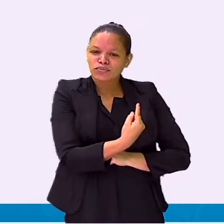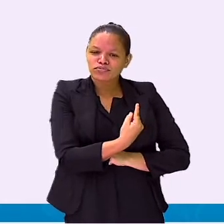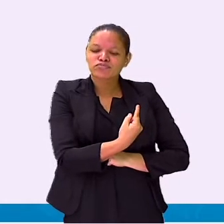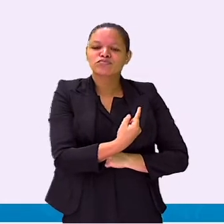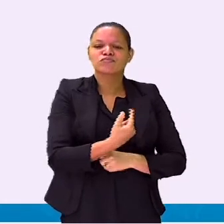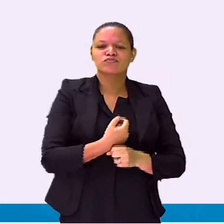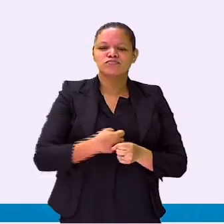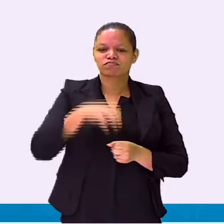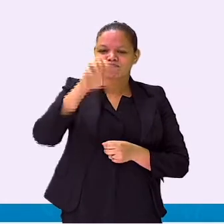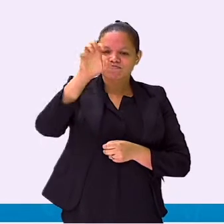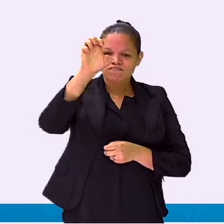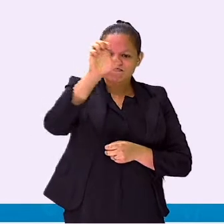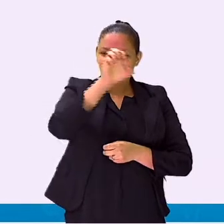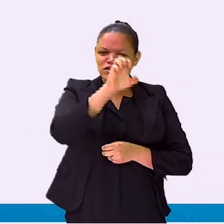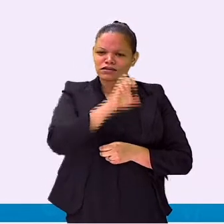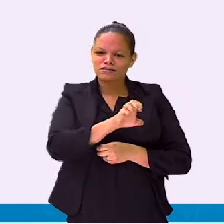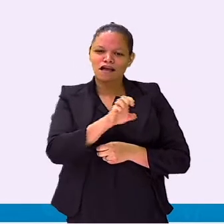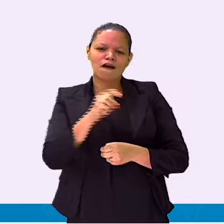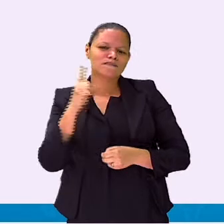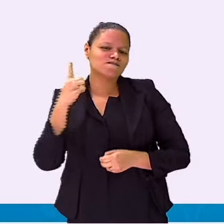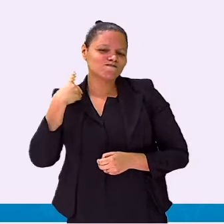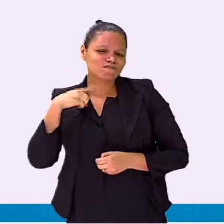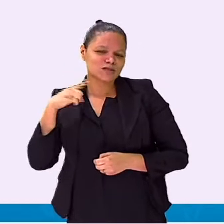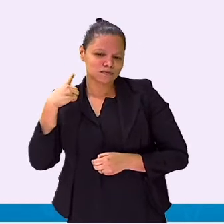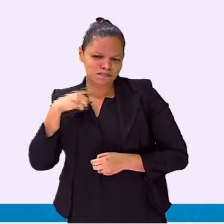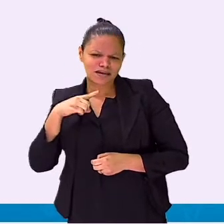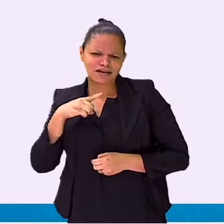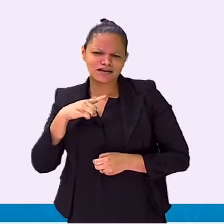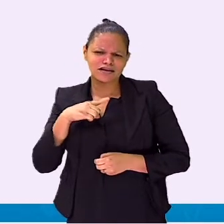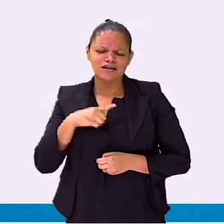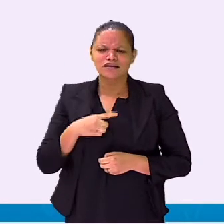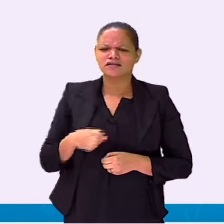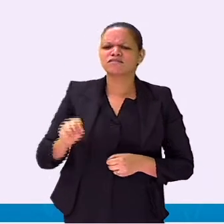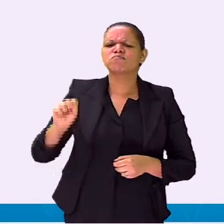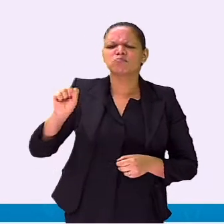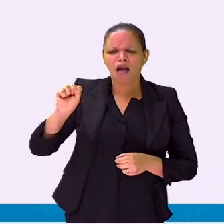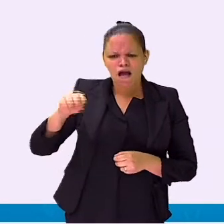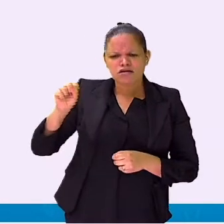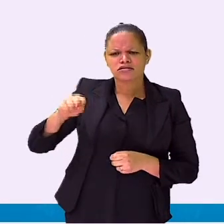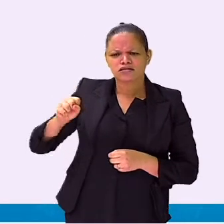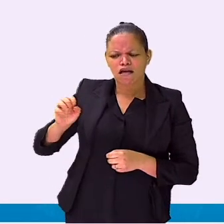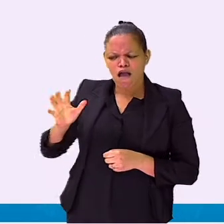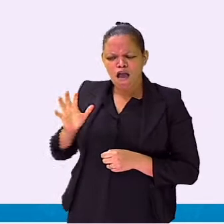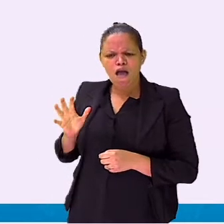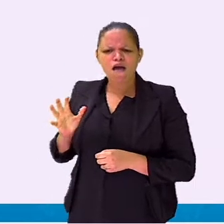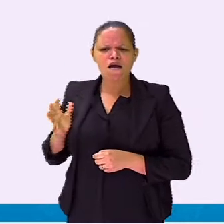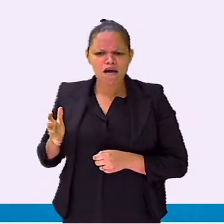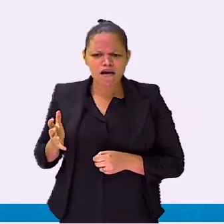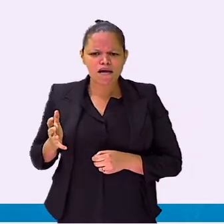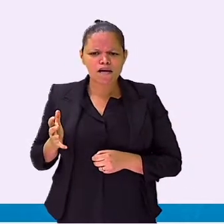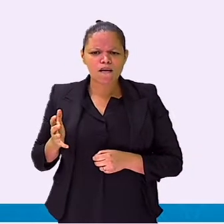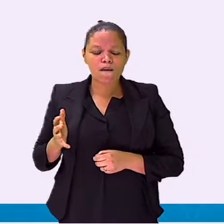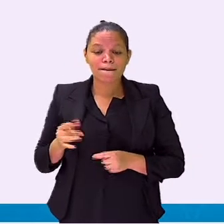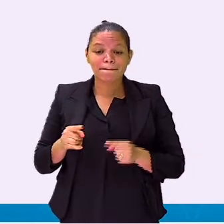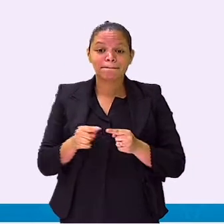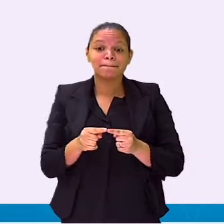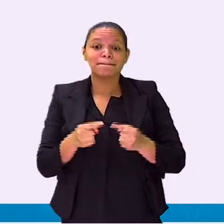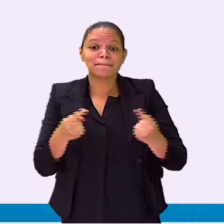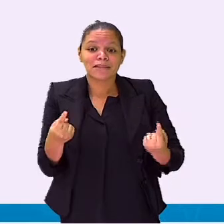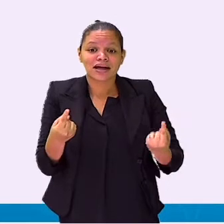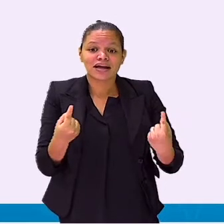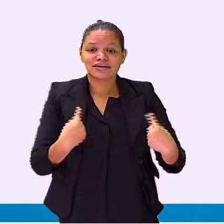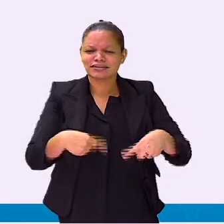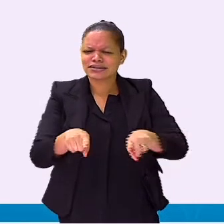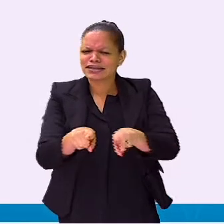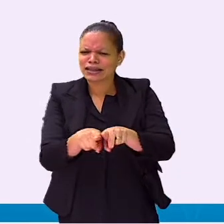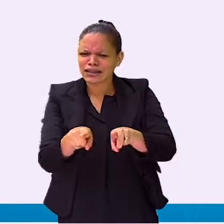ter as desigualdades. Aqui eu já deixei retratado para nós uma imagem que fala muito sobre isso. De um lado,